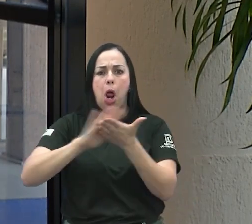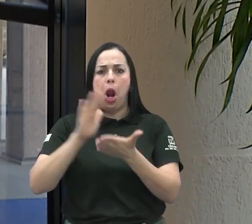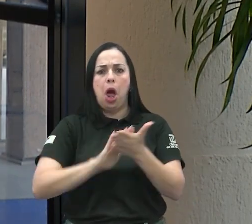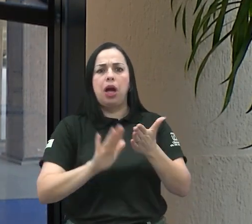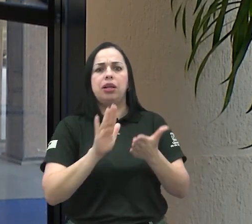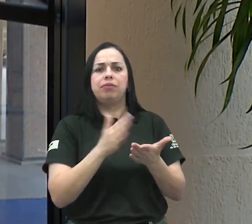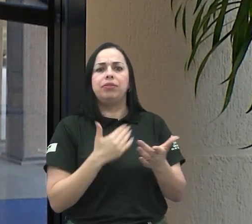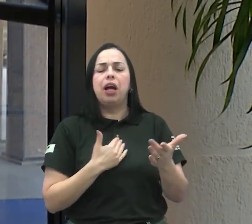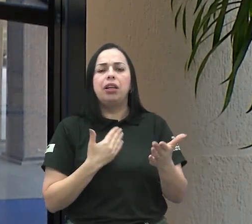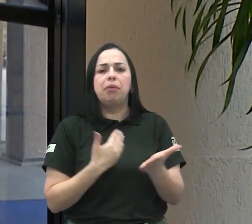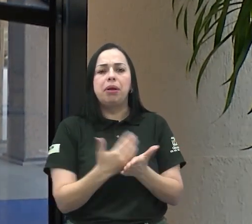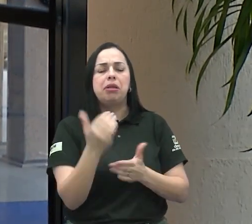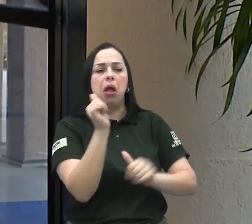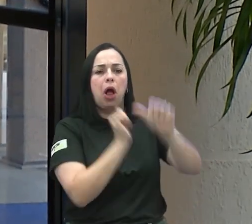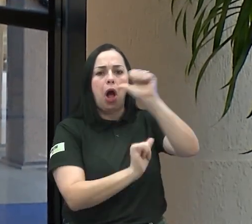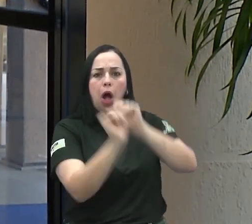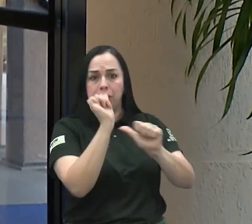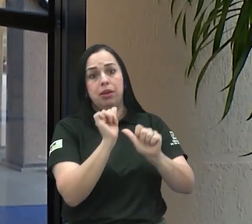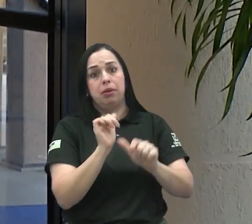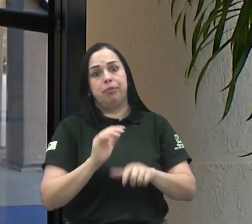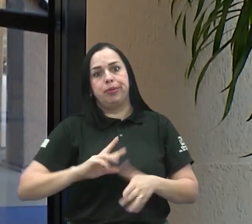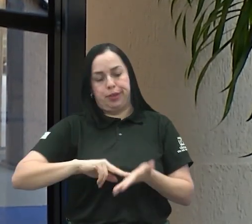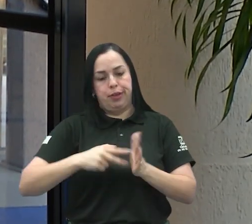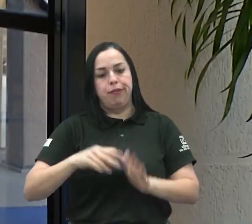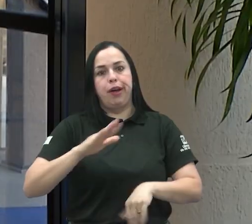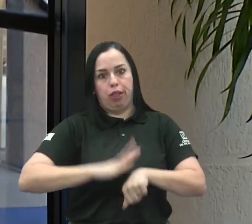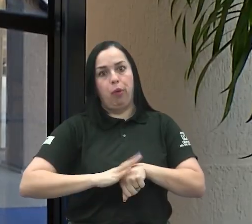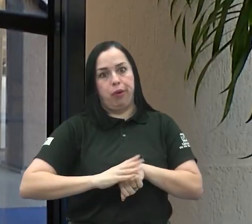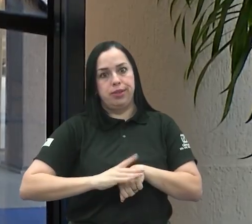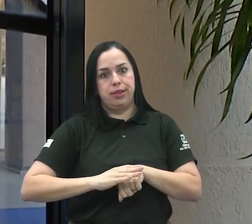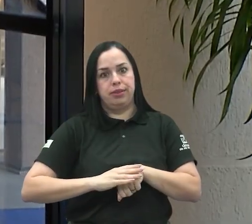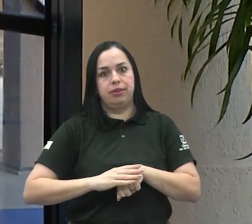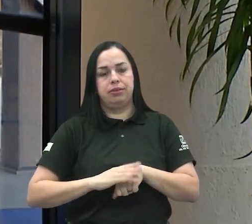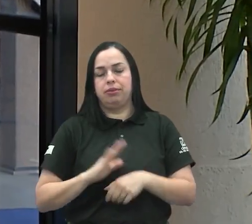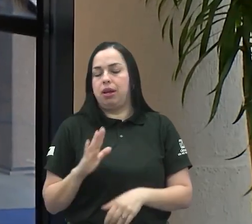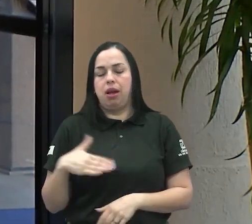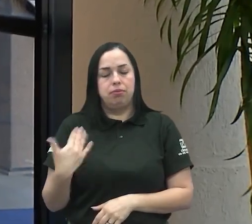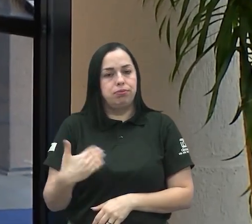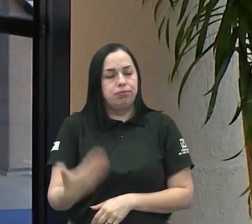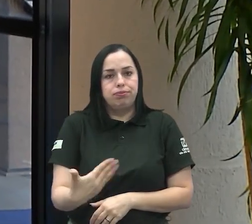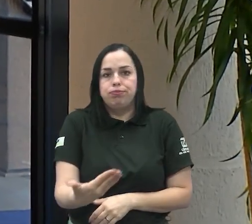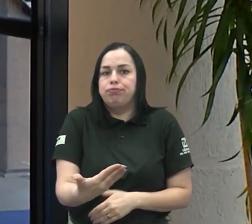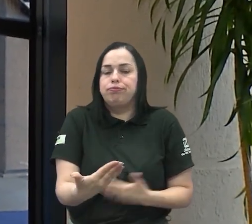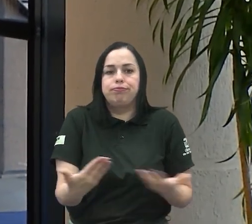aumentando a progressão da doença, né, porque é uma doença progressiva, e até chegar num